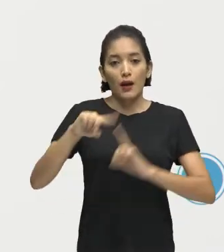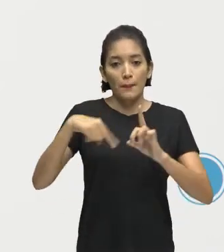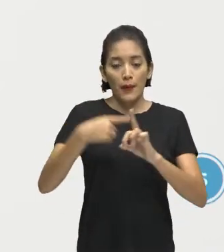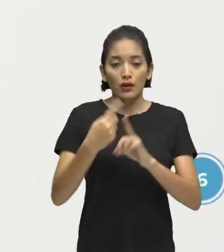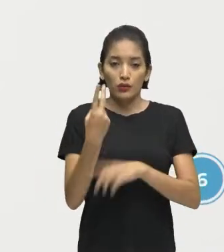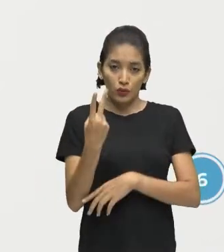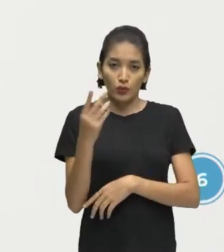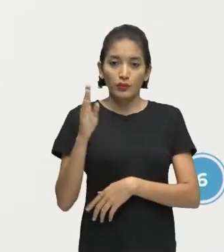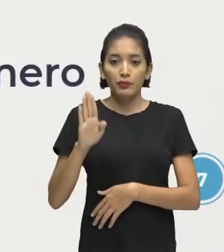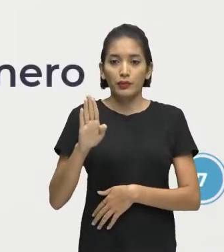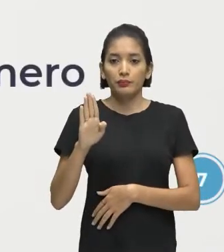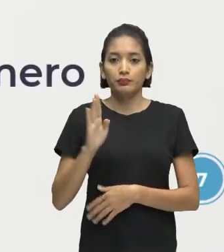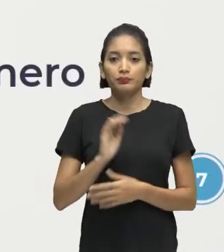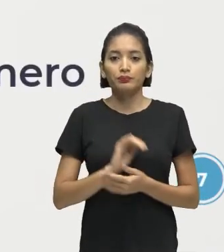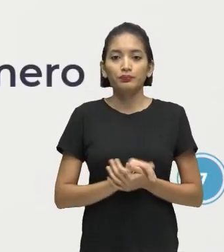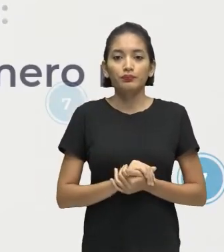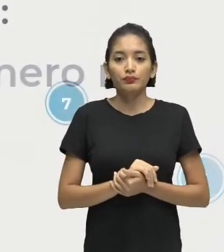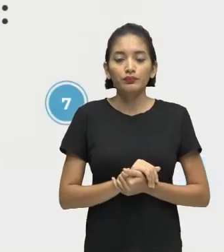2B.